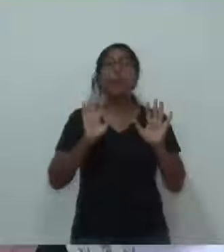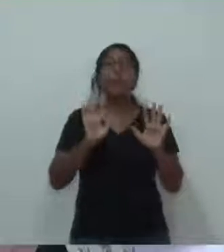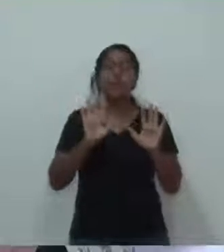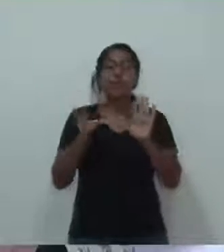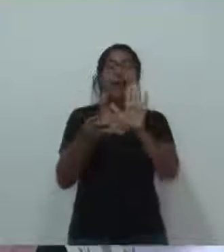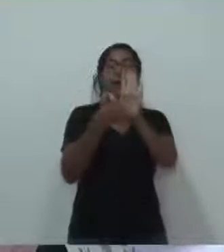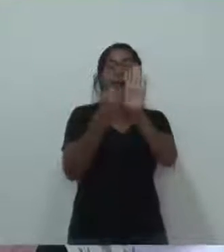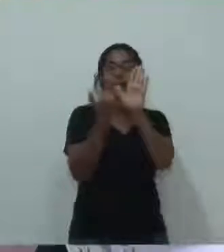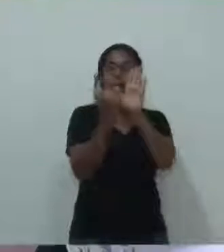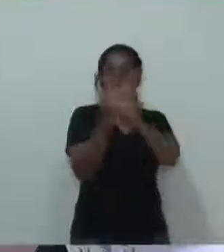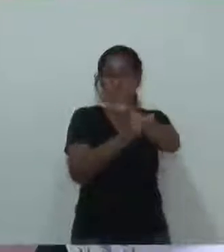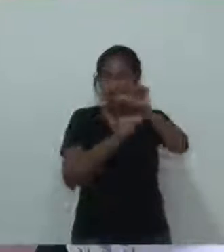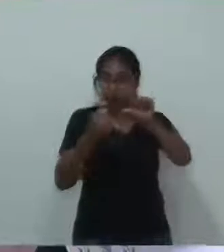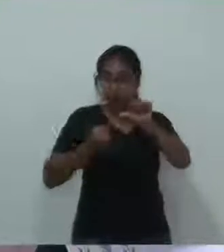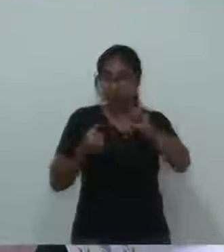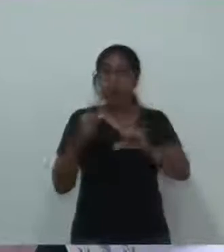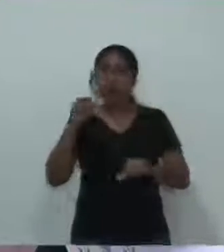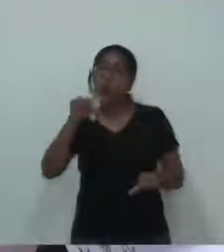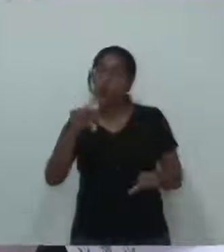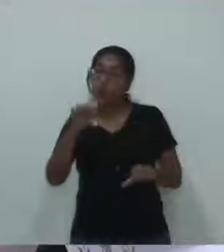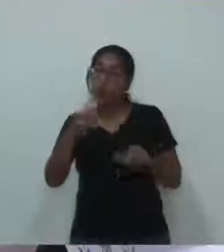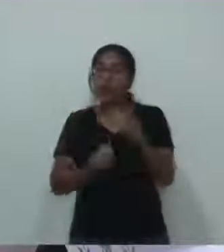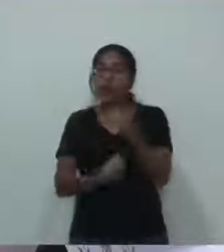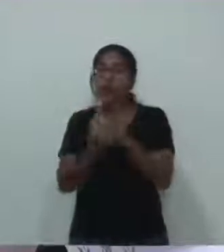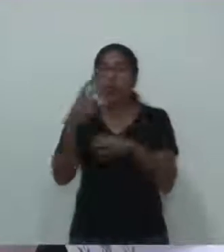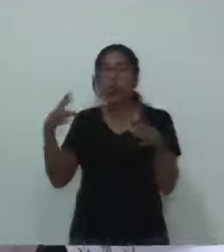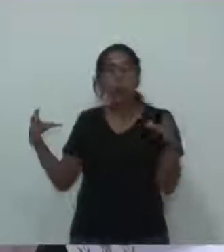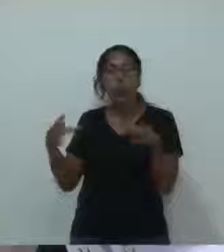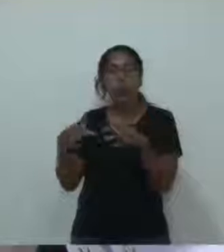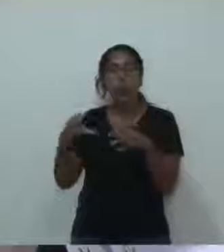número 9, que onde criou o conselho lá, que é o anexo